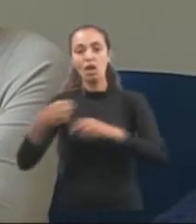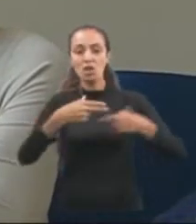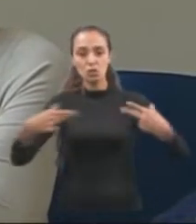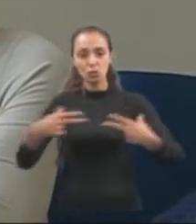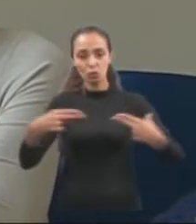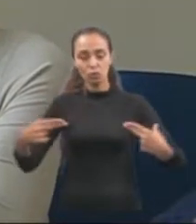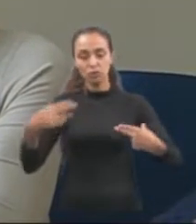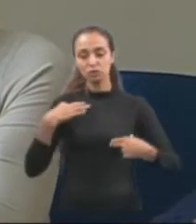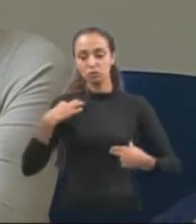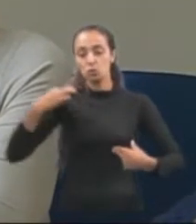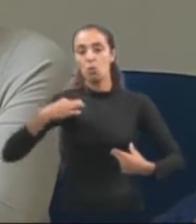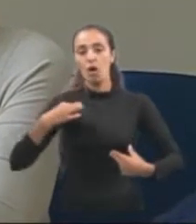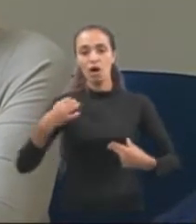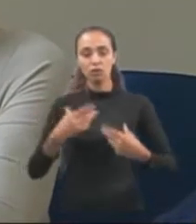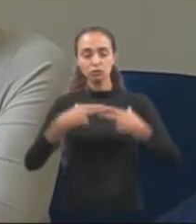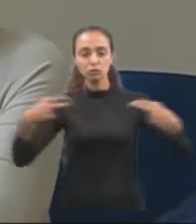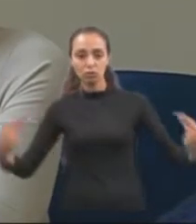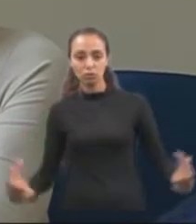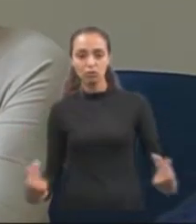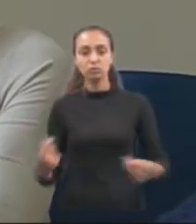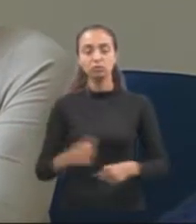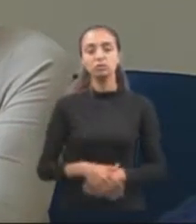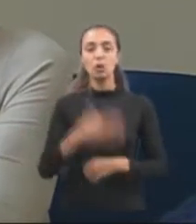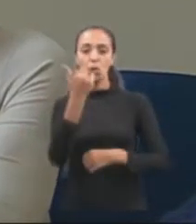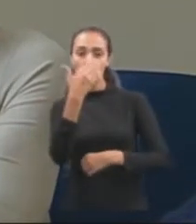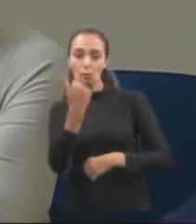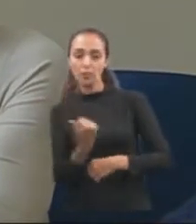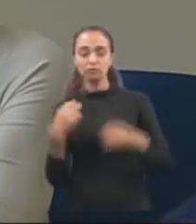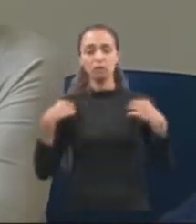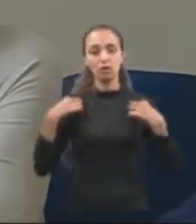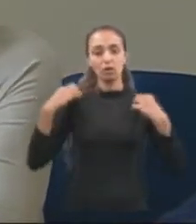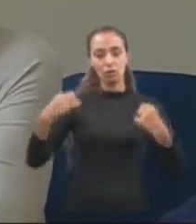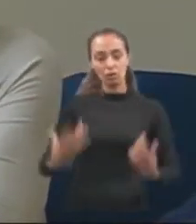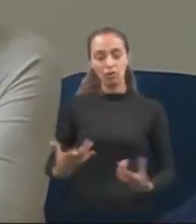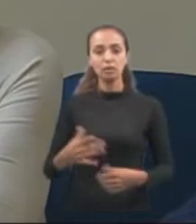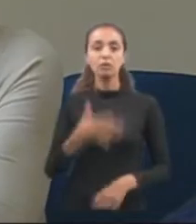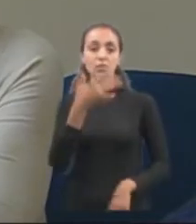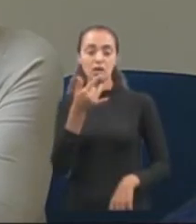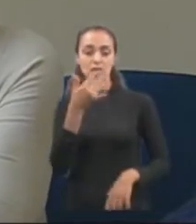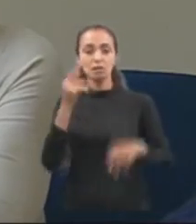É, isso é uma forma assim, de facilitar para a pessoa que está chegando e para